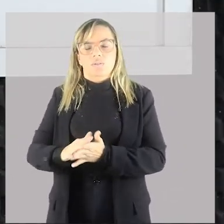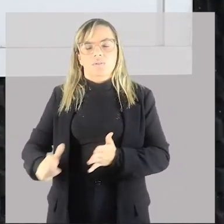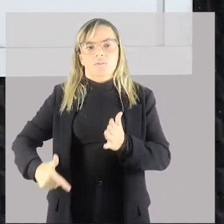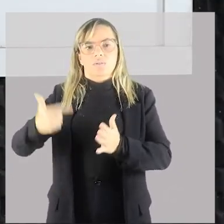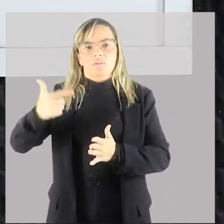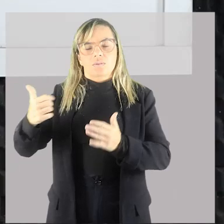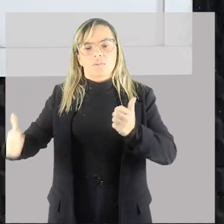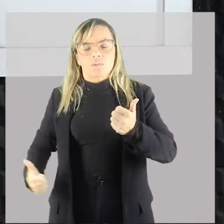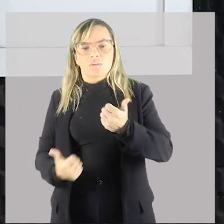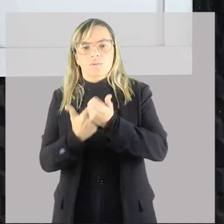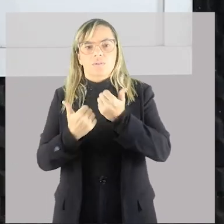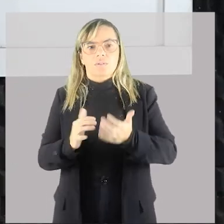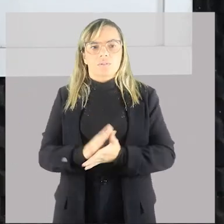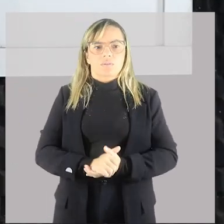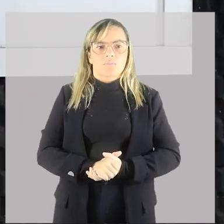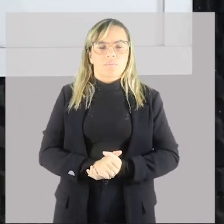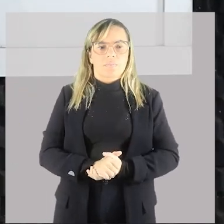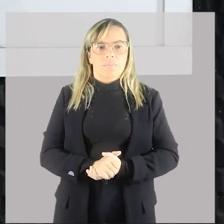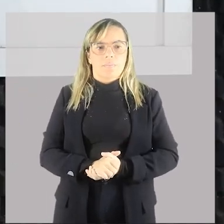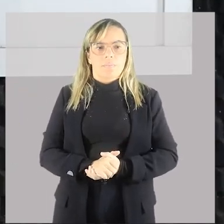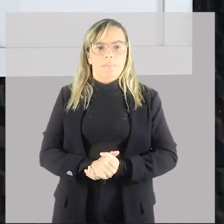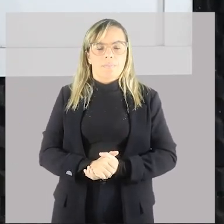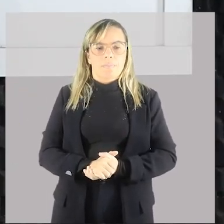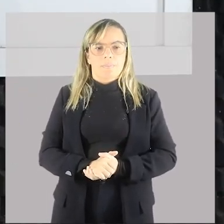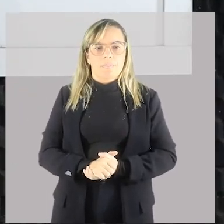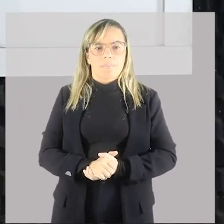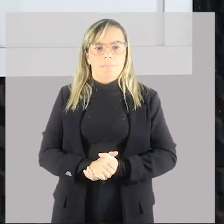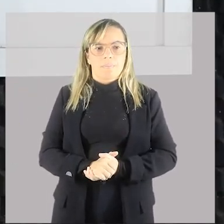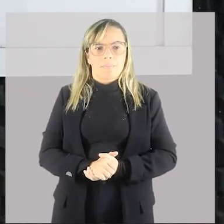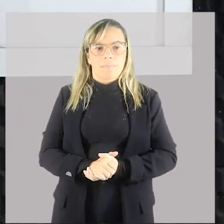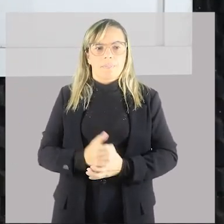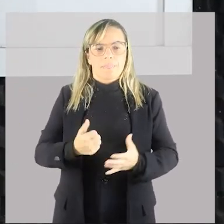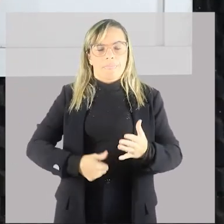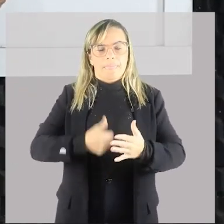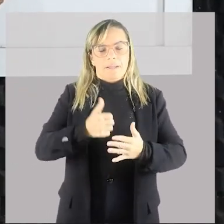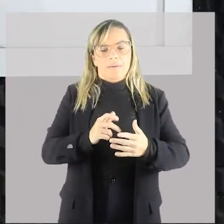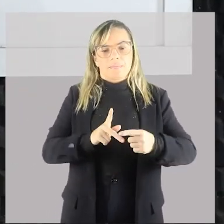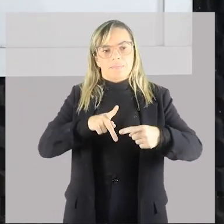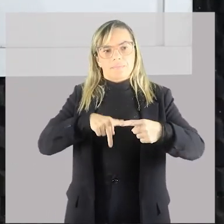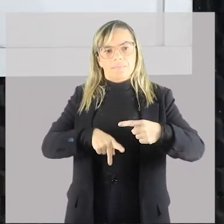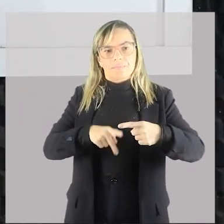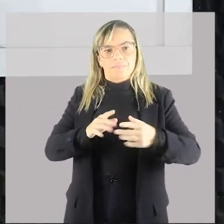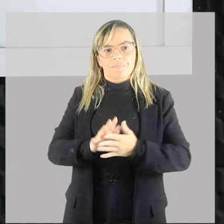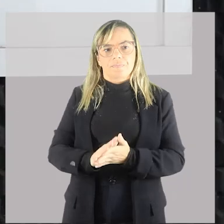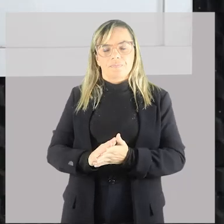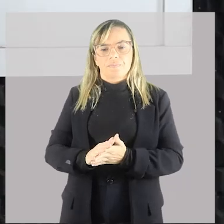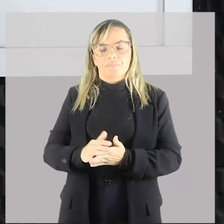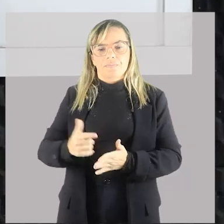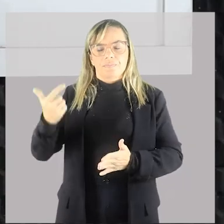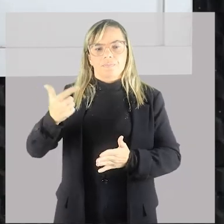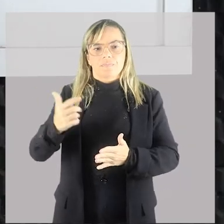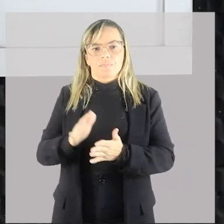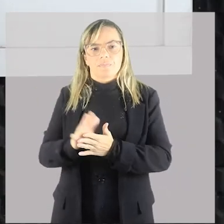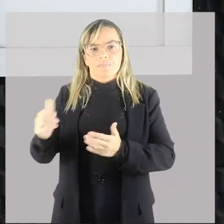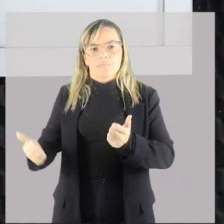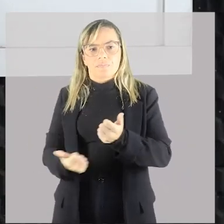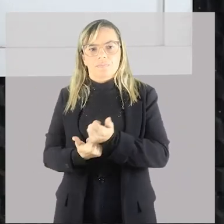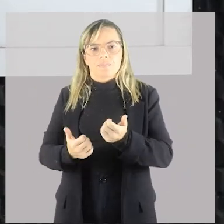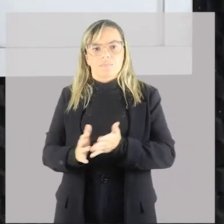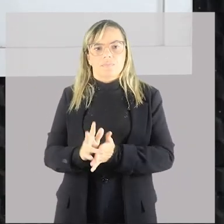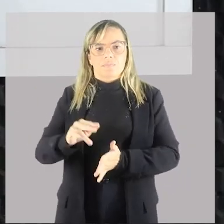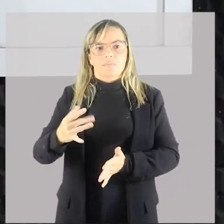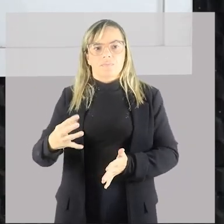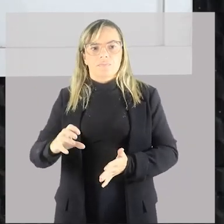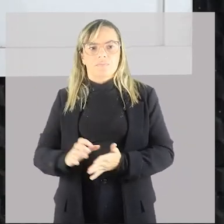turma, veja bem. Vamos lá. O primeiro é presidente. O segundo é vice-presidente. Então, se você tem